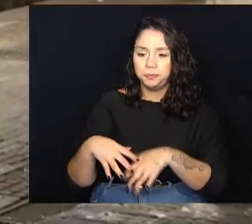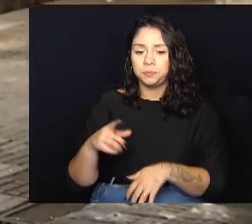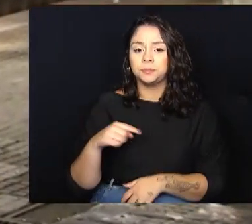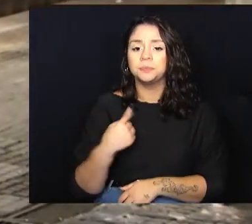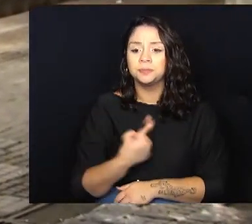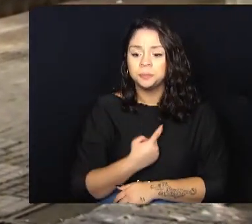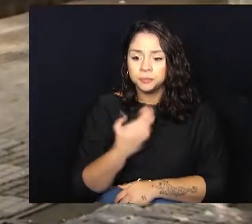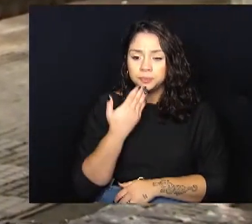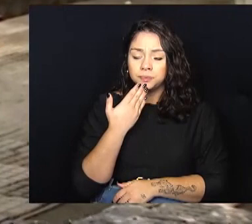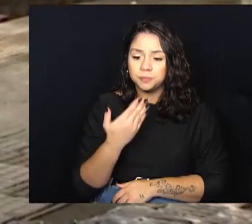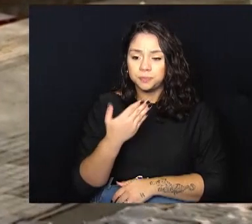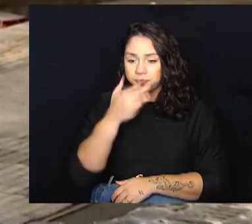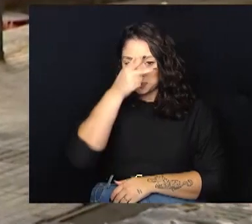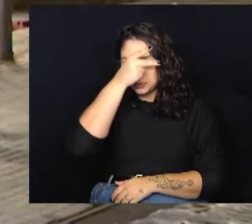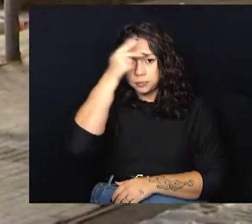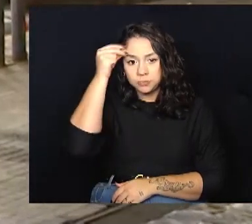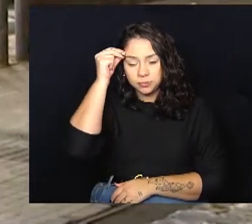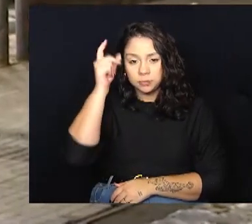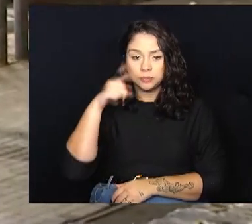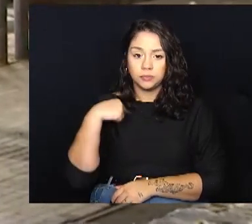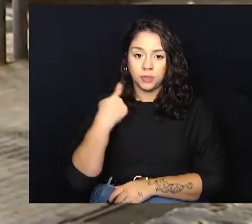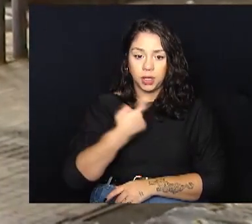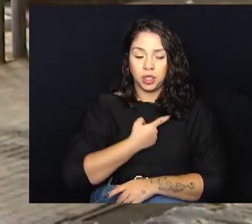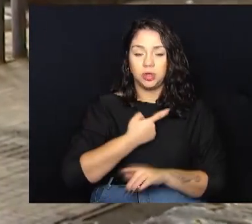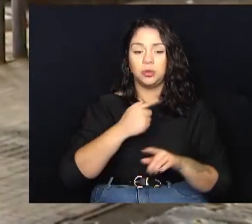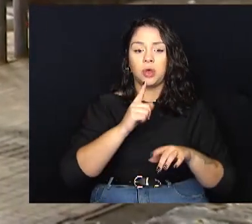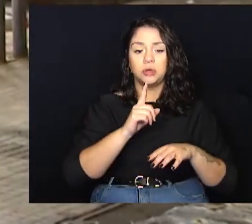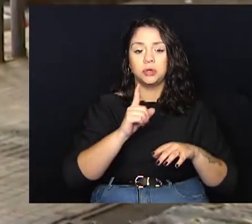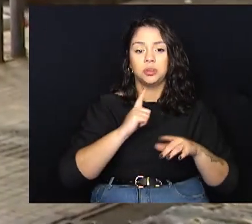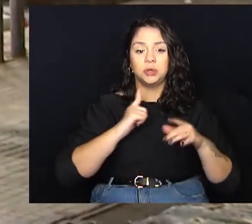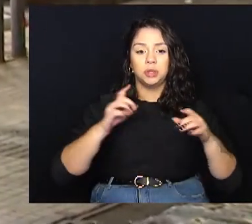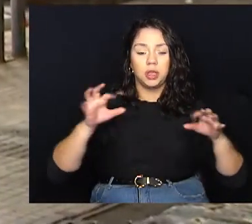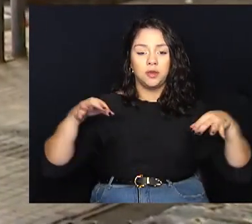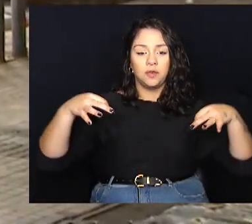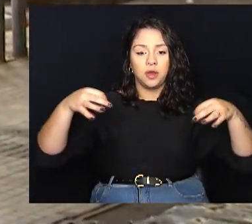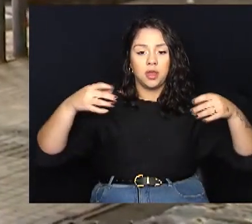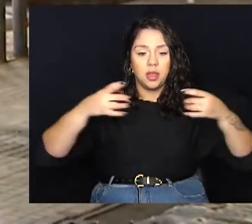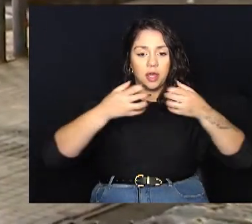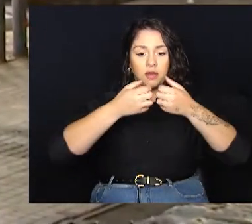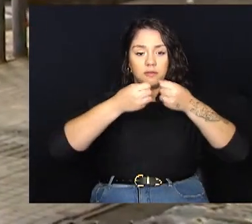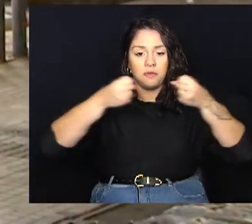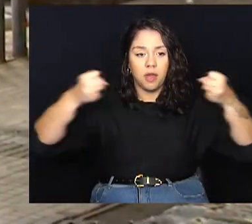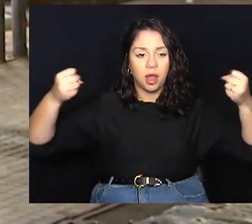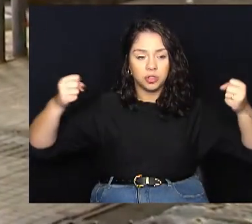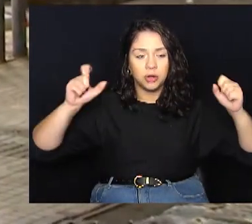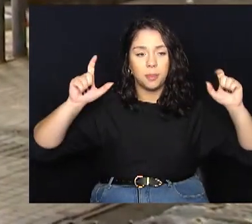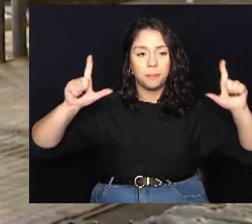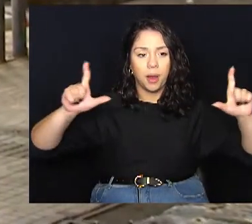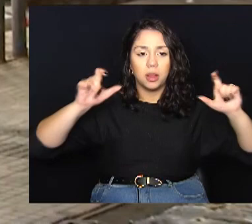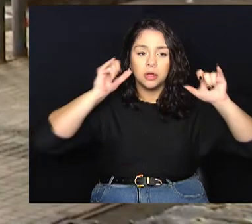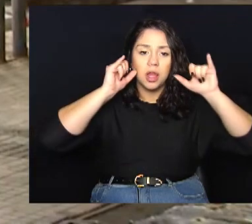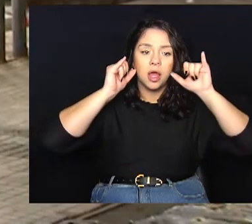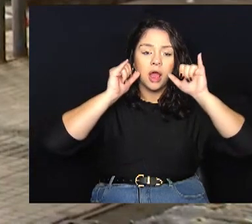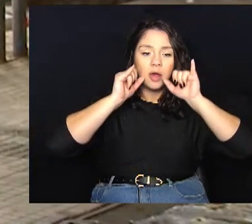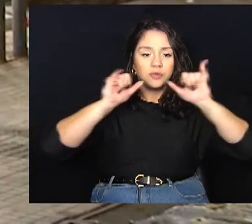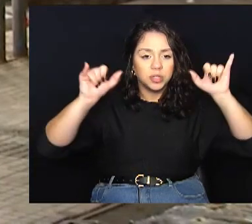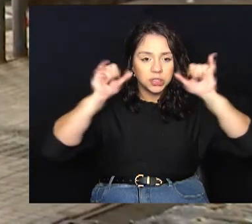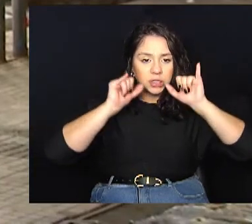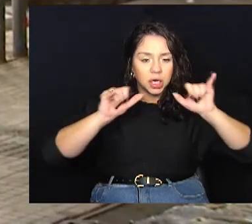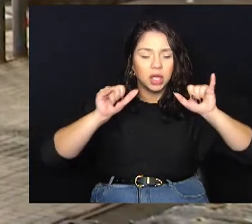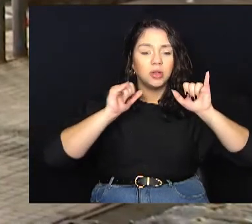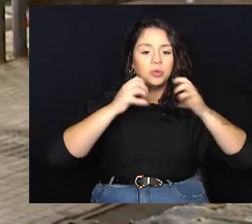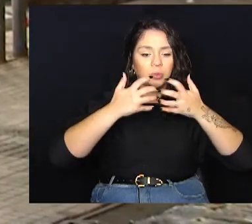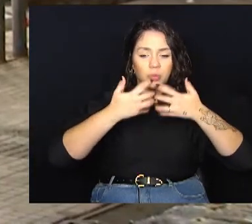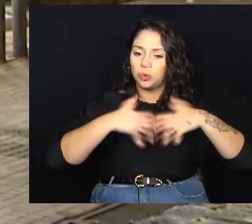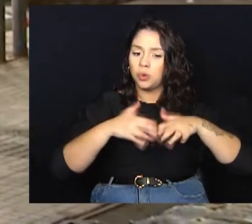a prefeitura e nós permissionários colocamos mais faixa sinalizadora mostrando que o funcionamento está normal por